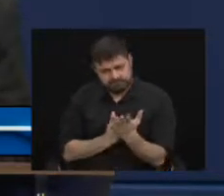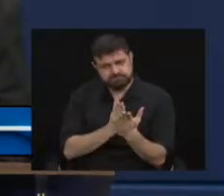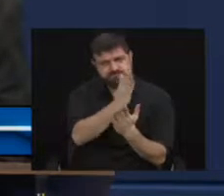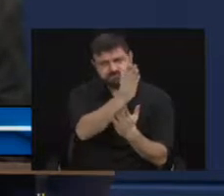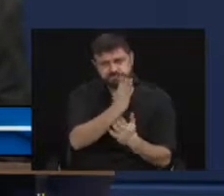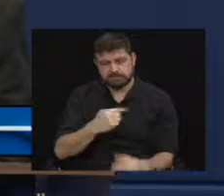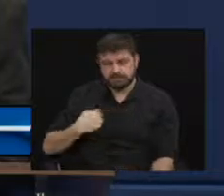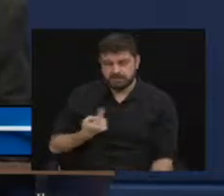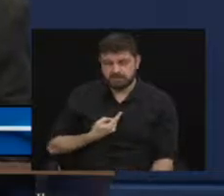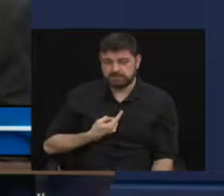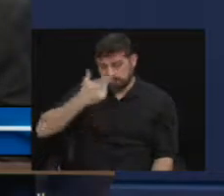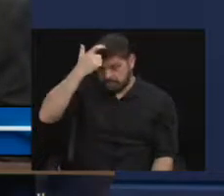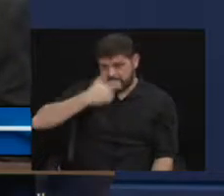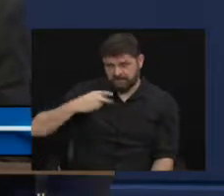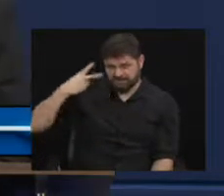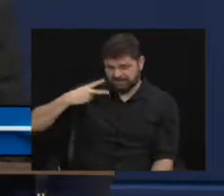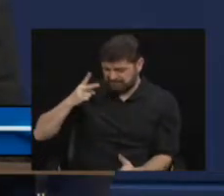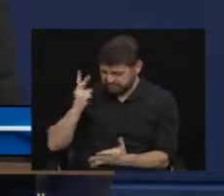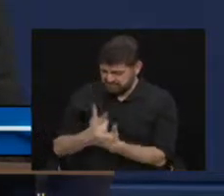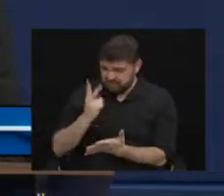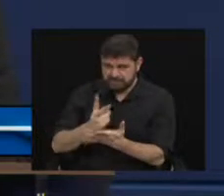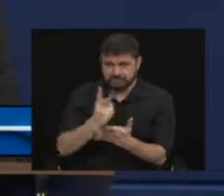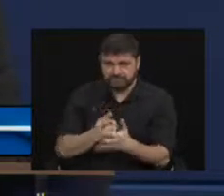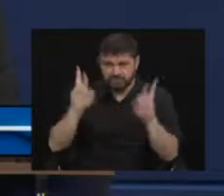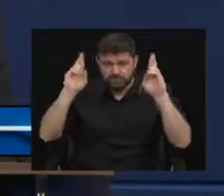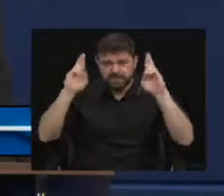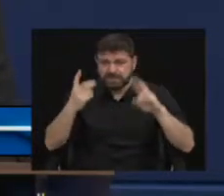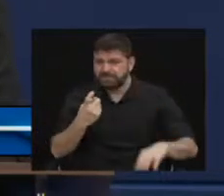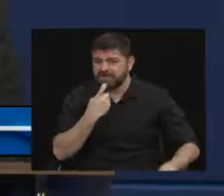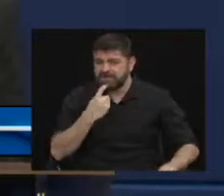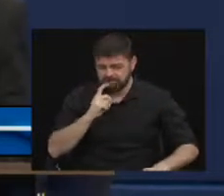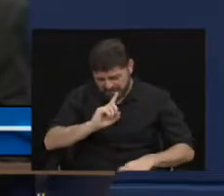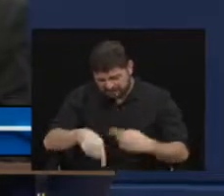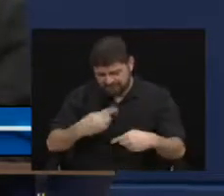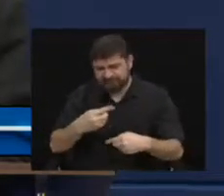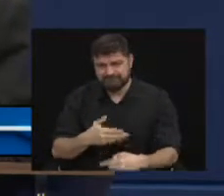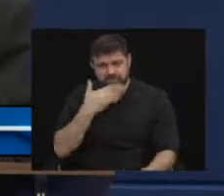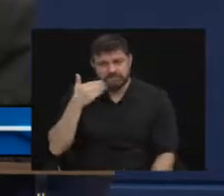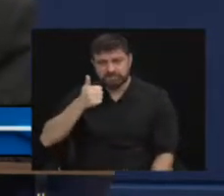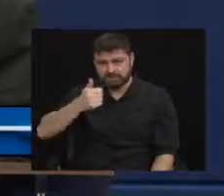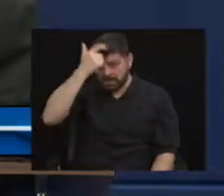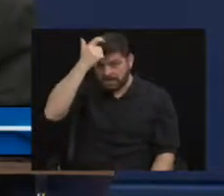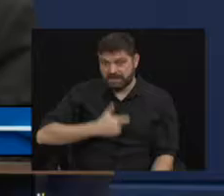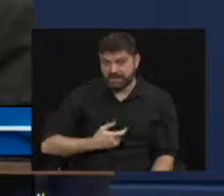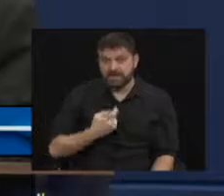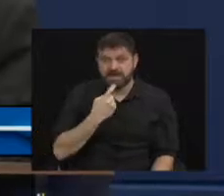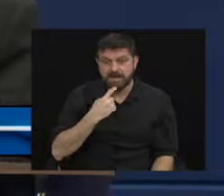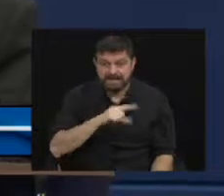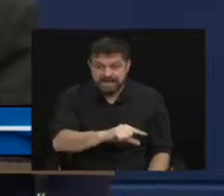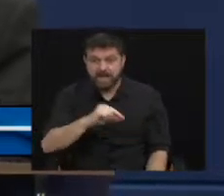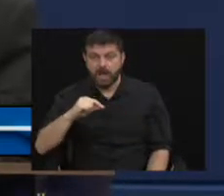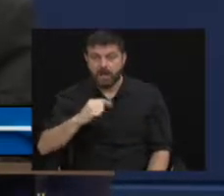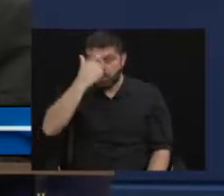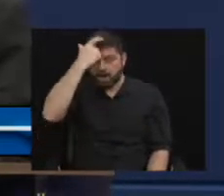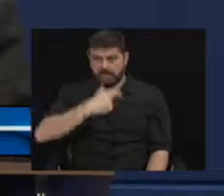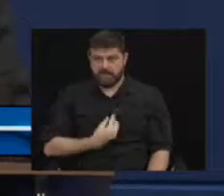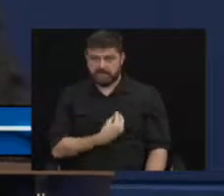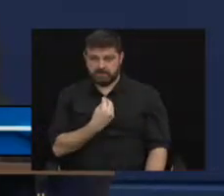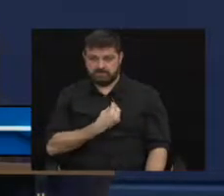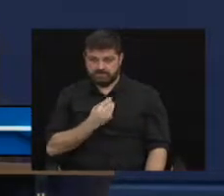então vamos torcer todos, porque eu estou aqui parabenizando todos os 800 candidatos a vereadores, os presidentes